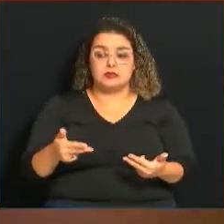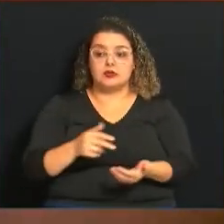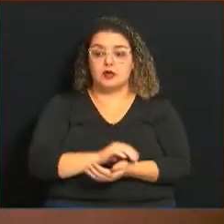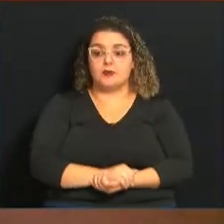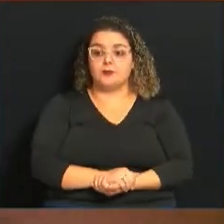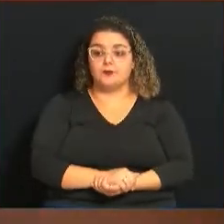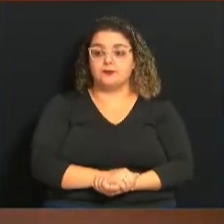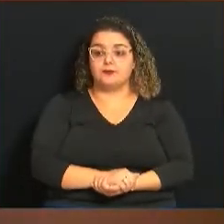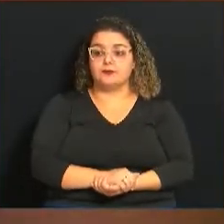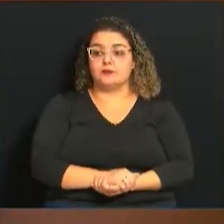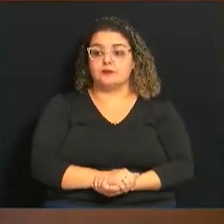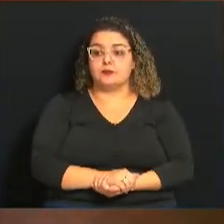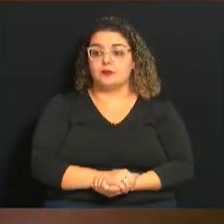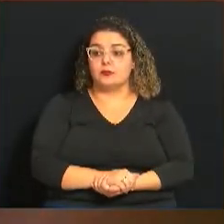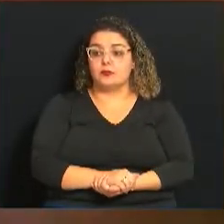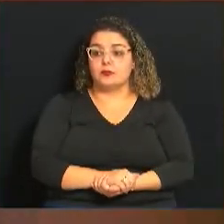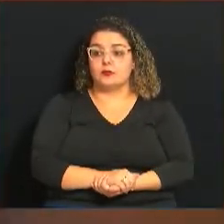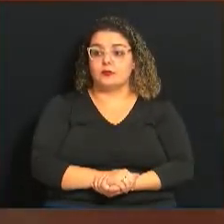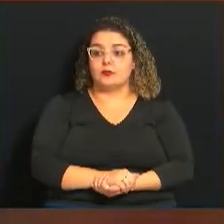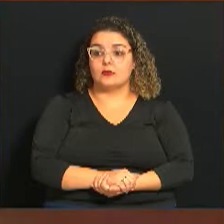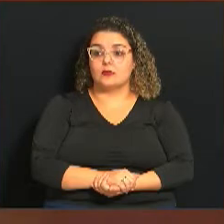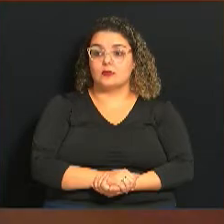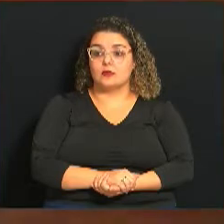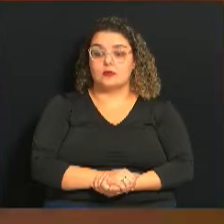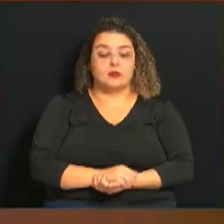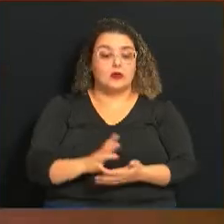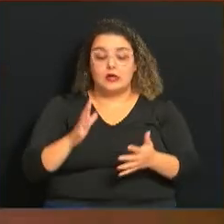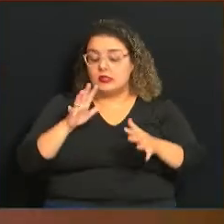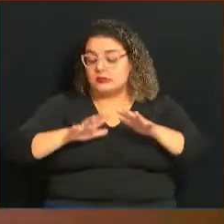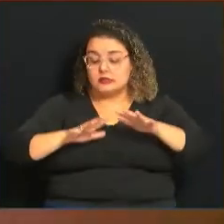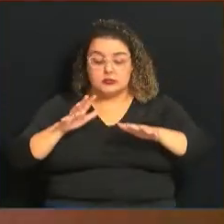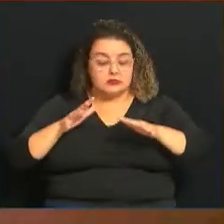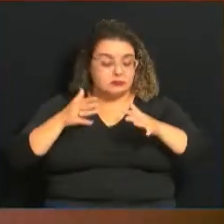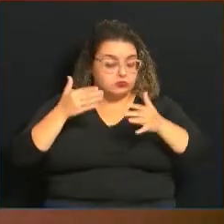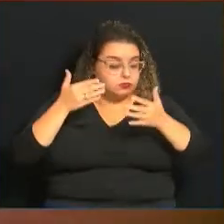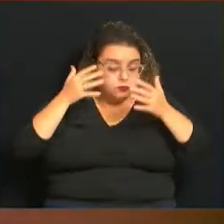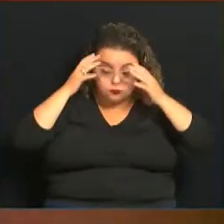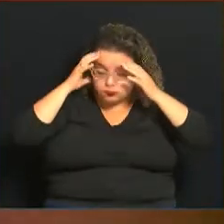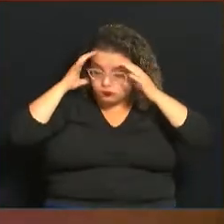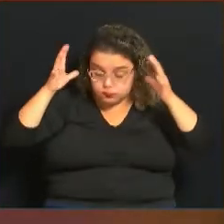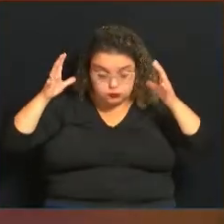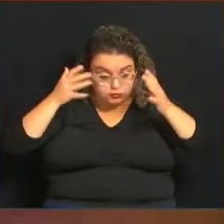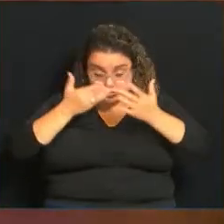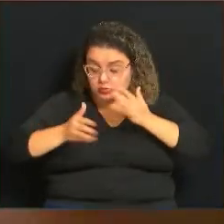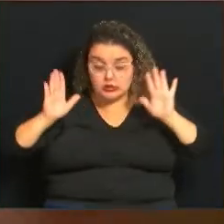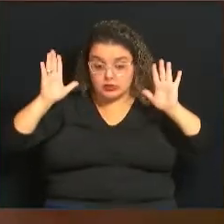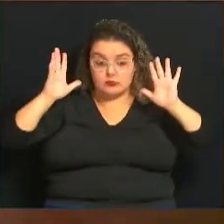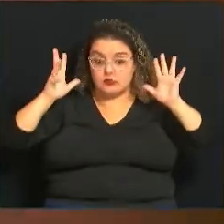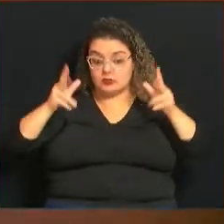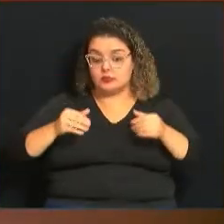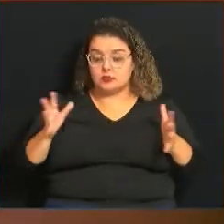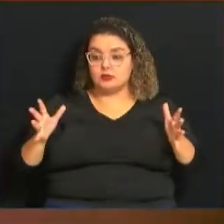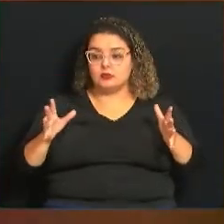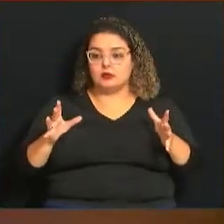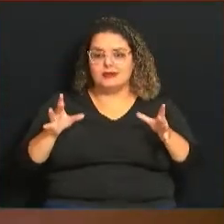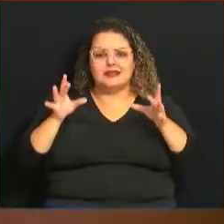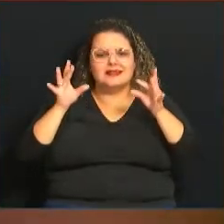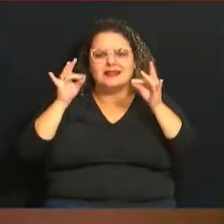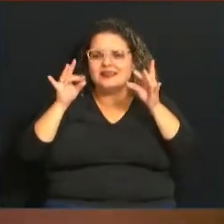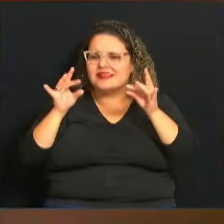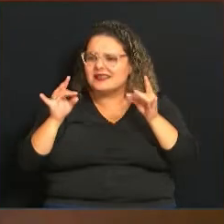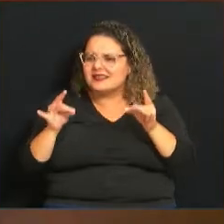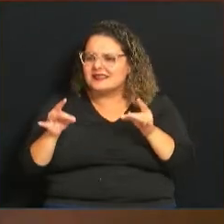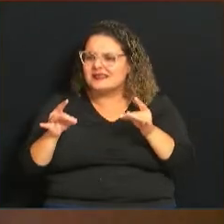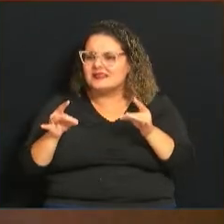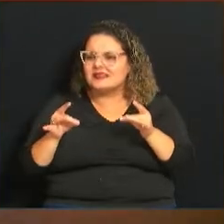o cotidiano, a gente se perde ali. E pequenas coisas, como esse olhar.